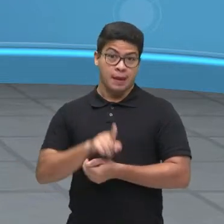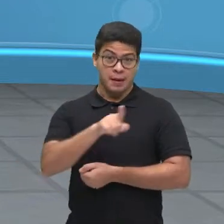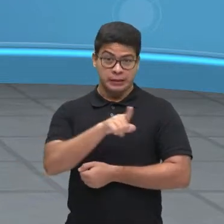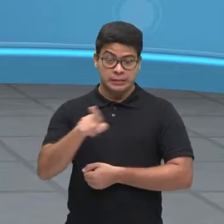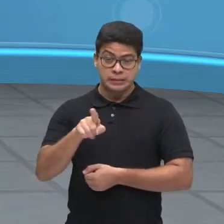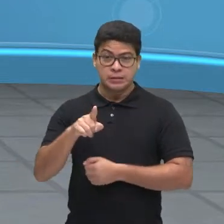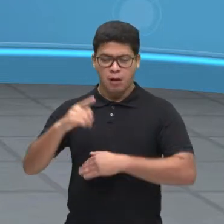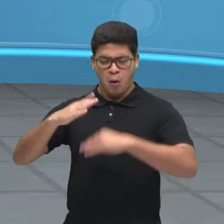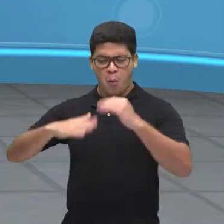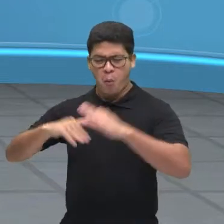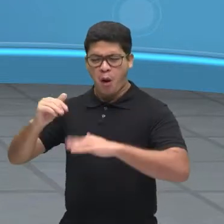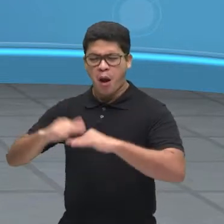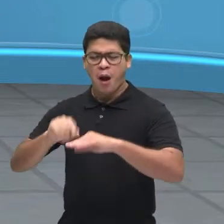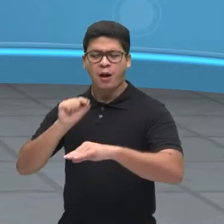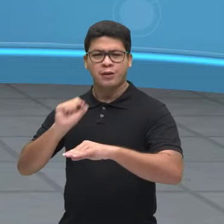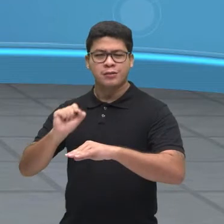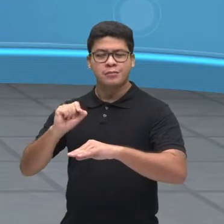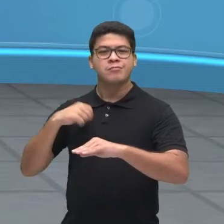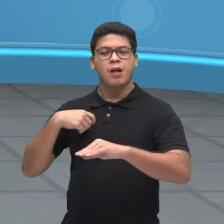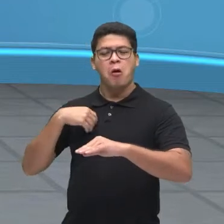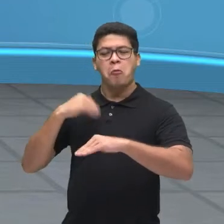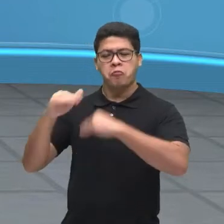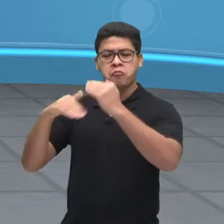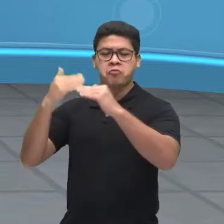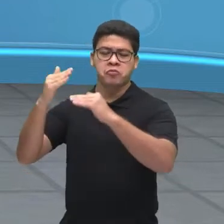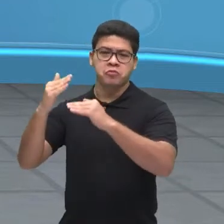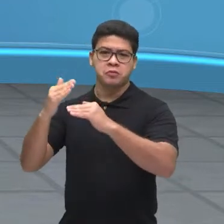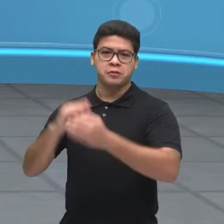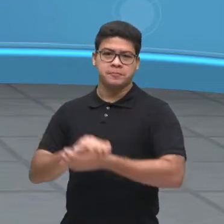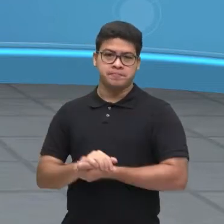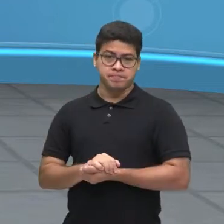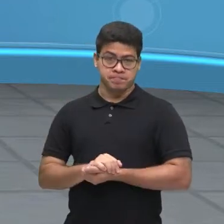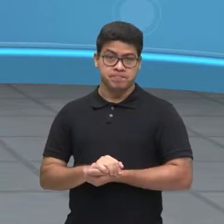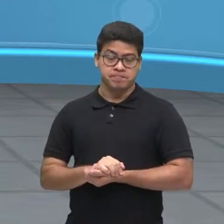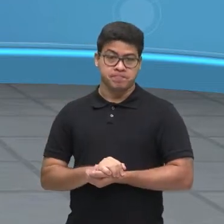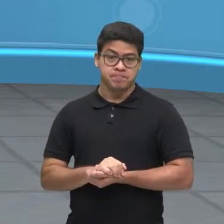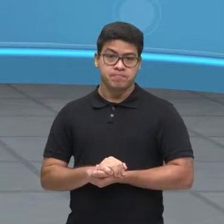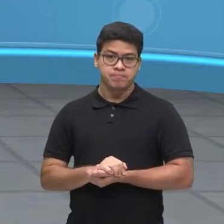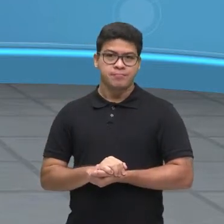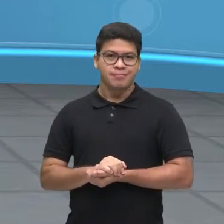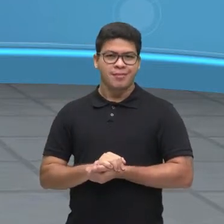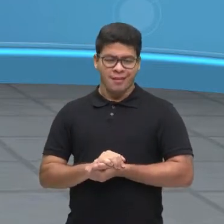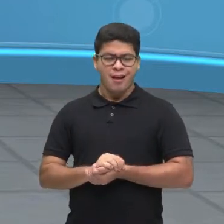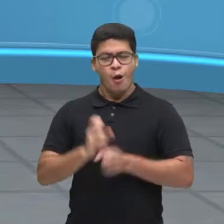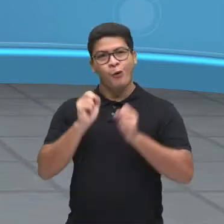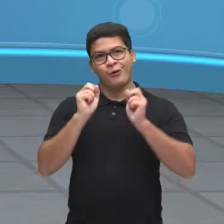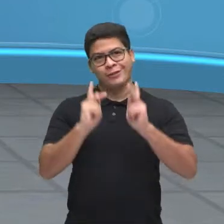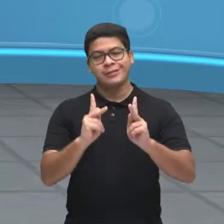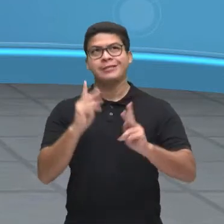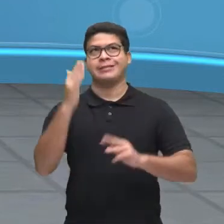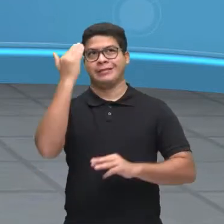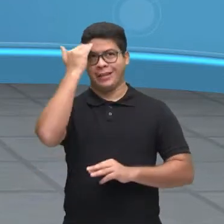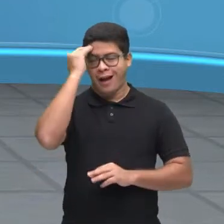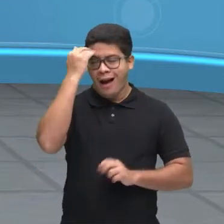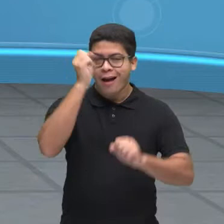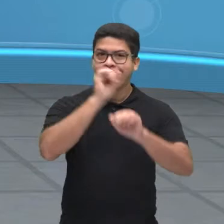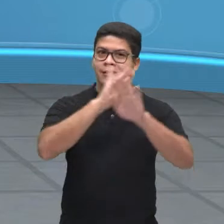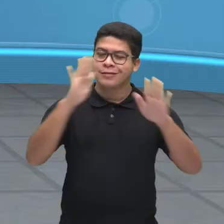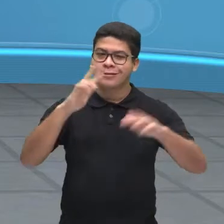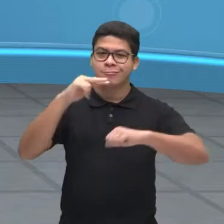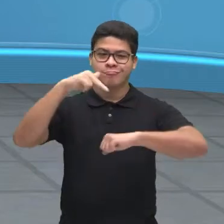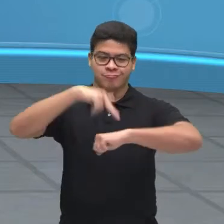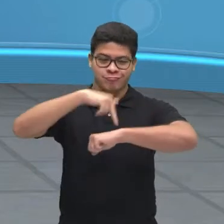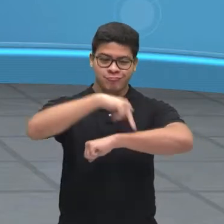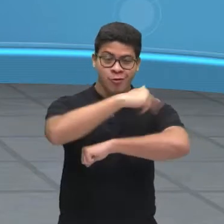muito grande, elas acabam tendo algumas lesões, ok? Tá bom? Mas, professor, tá bom, o senhor está falando de tudo isso aí, a ginástica rítmica é bacana,